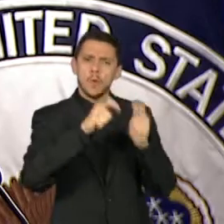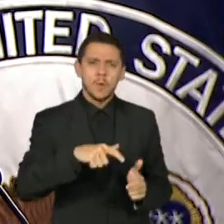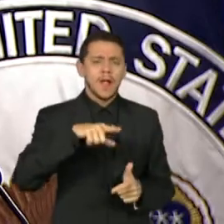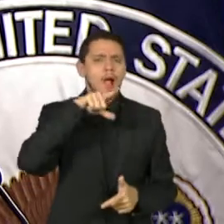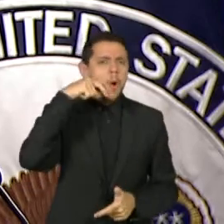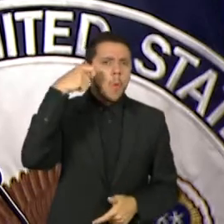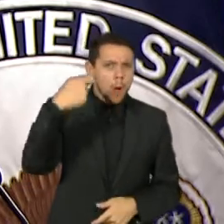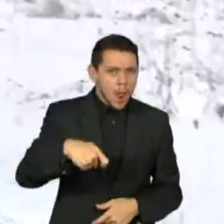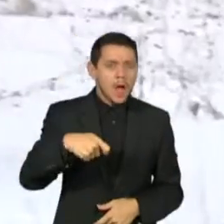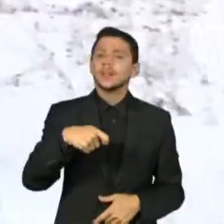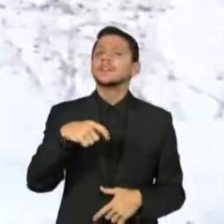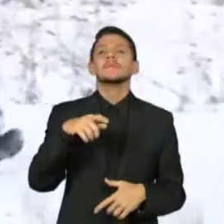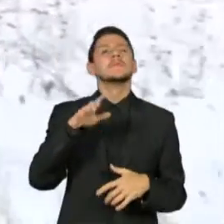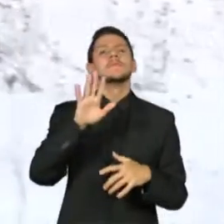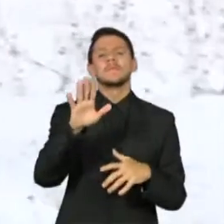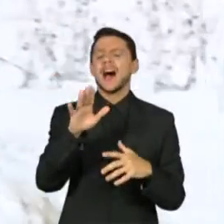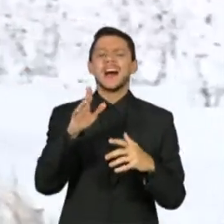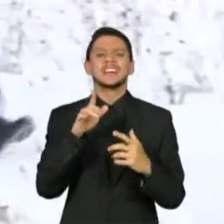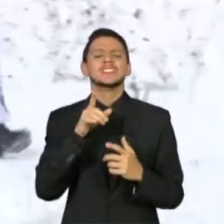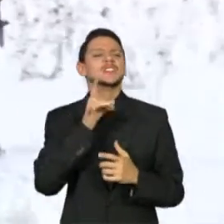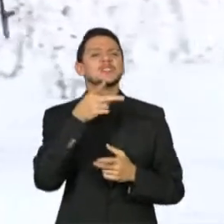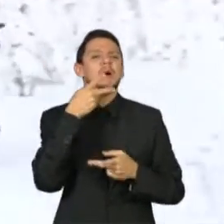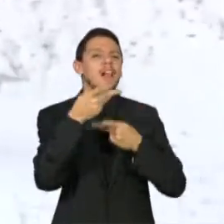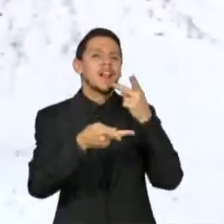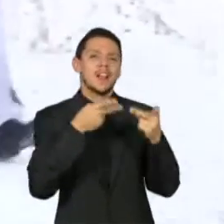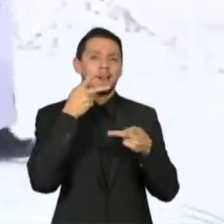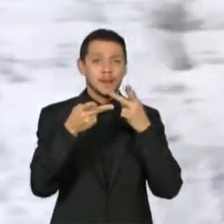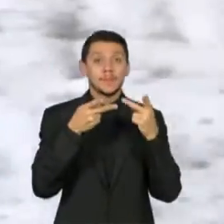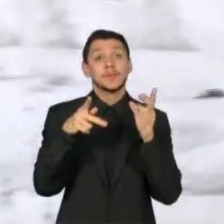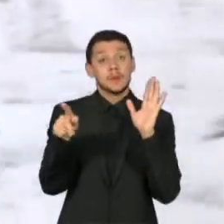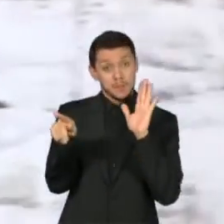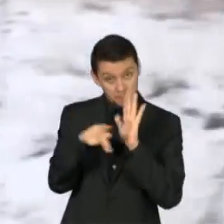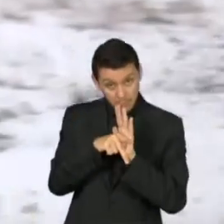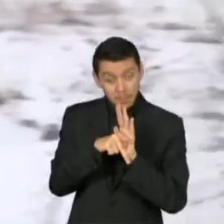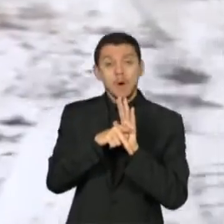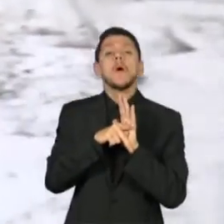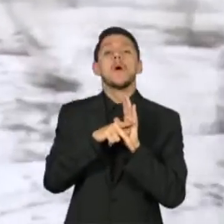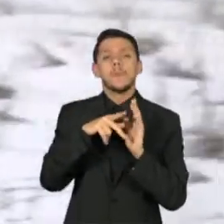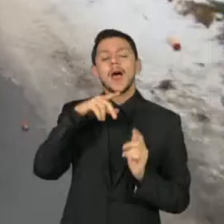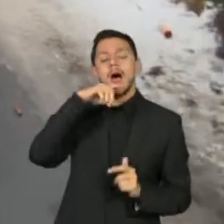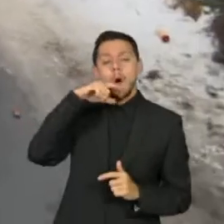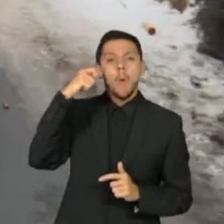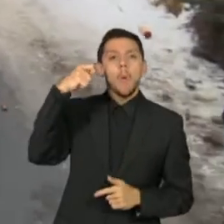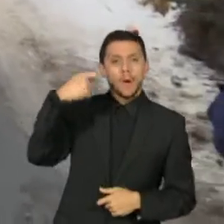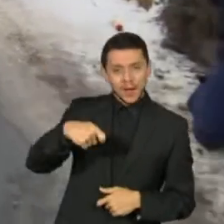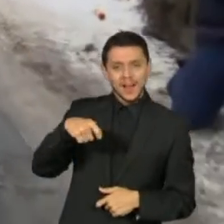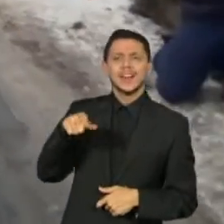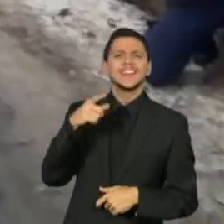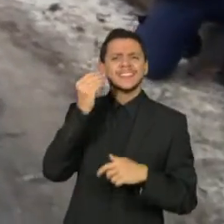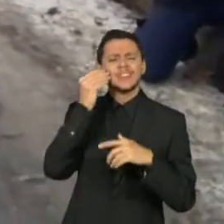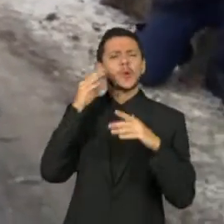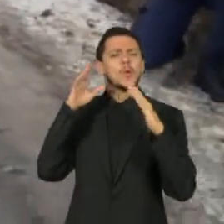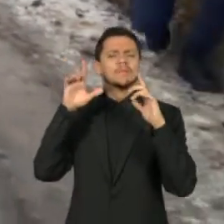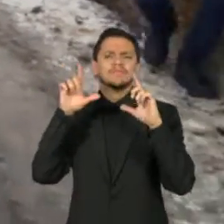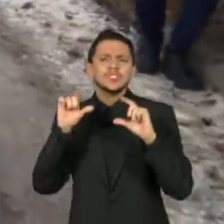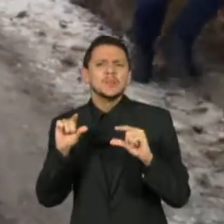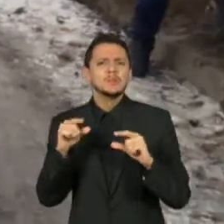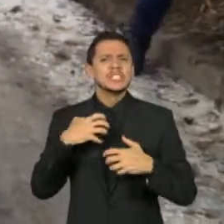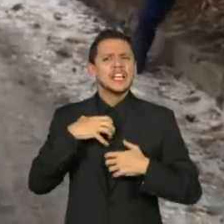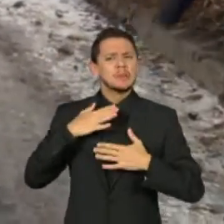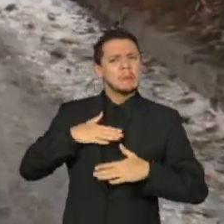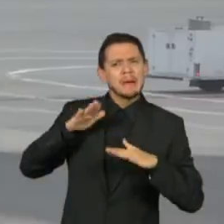nas palavras. A própria Ucrânia, pivô do conflito, amenizou o discurso e disse que acredita numa